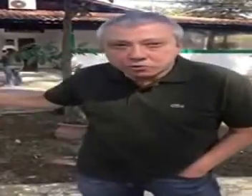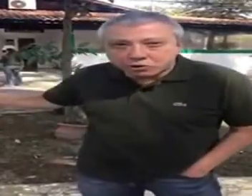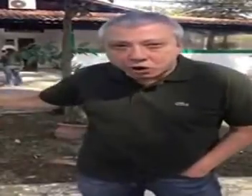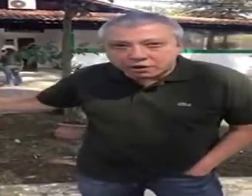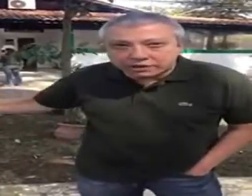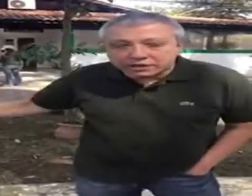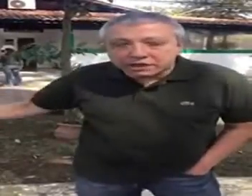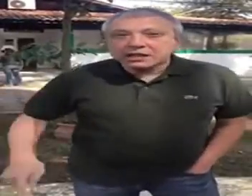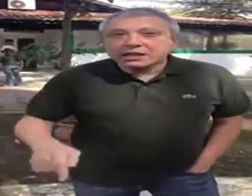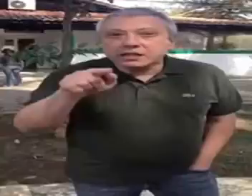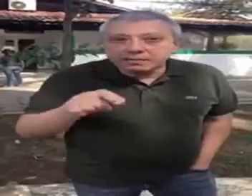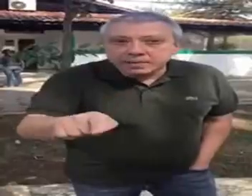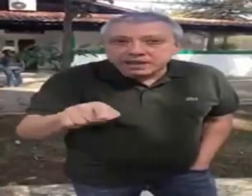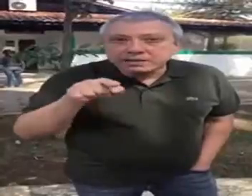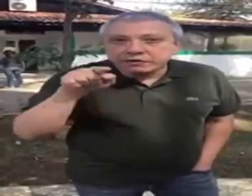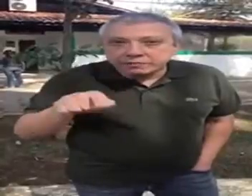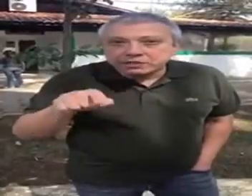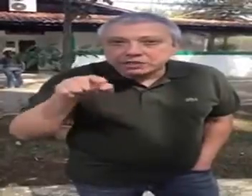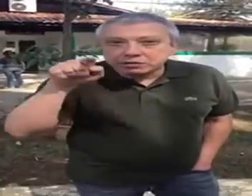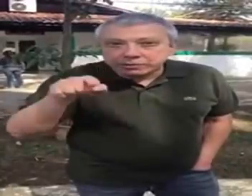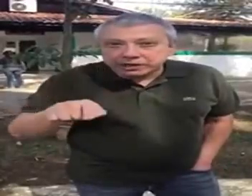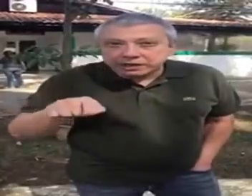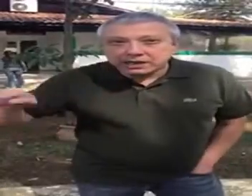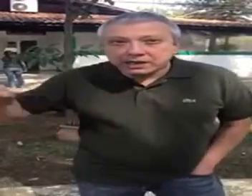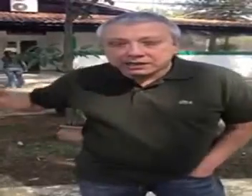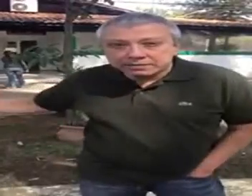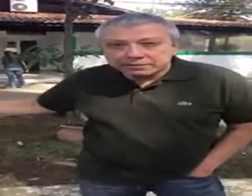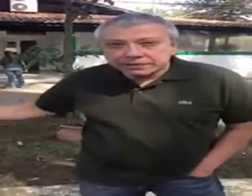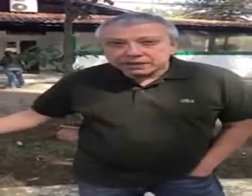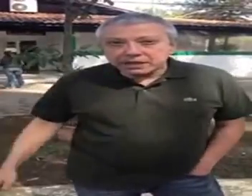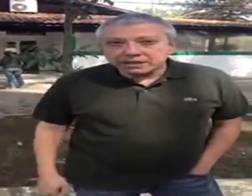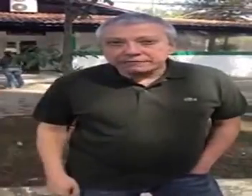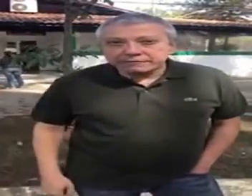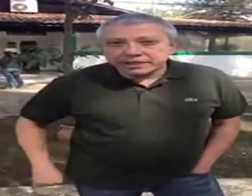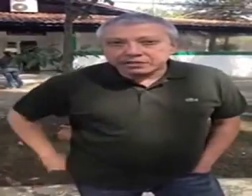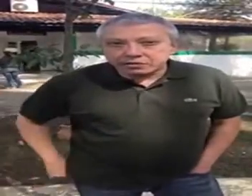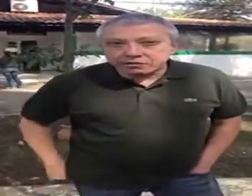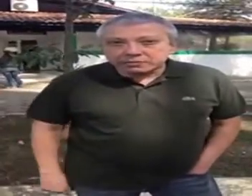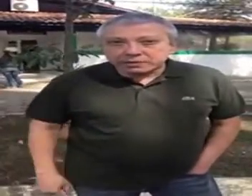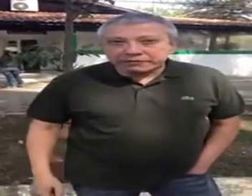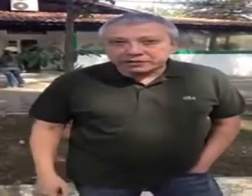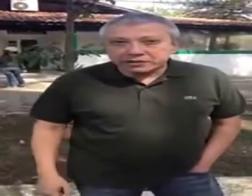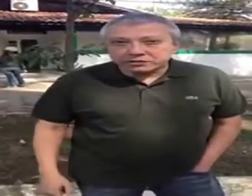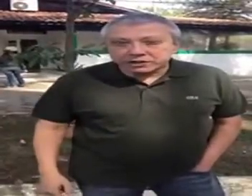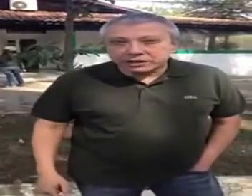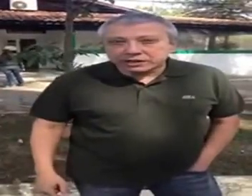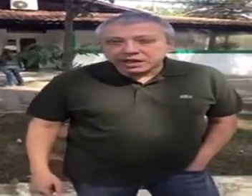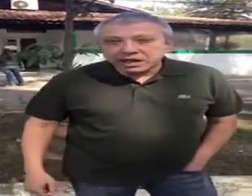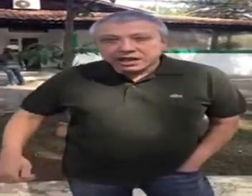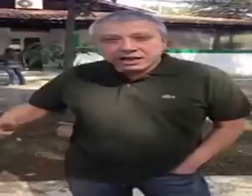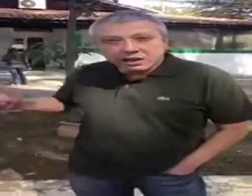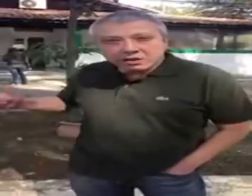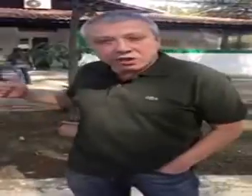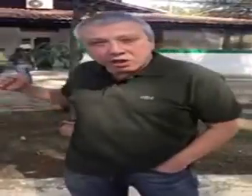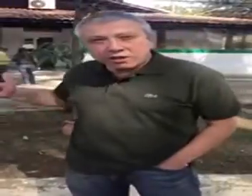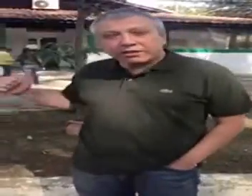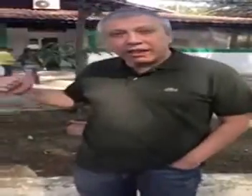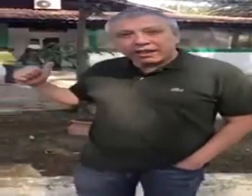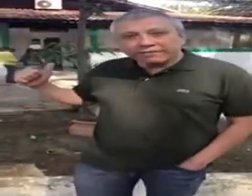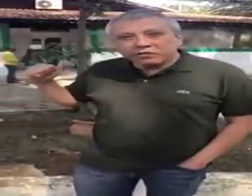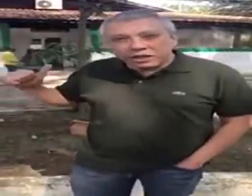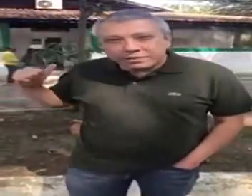para o Bruno Covas, que também foi pedido para que ele fizesse convites para prefeitos regionais. E aí